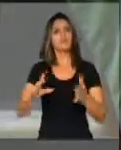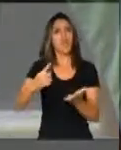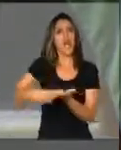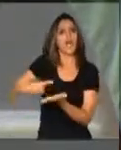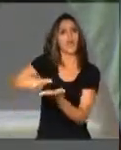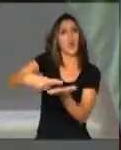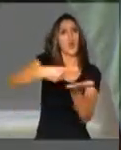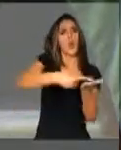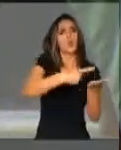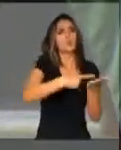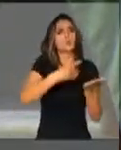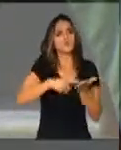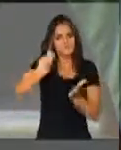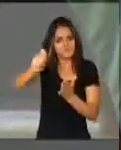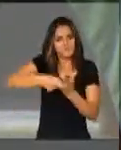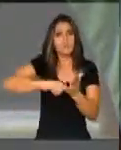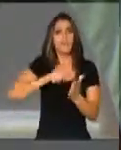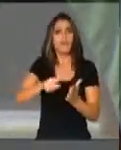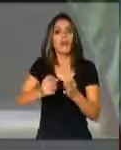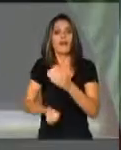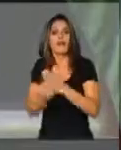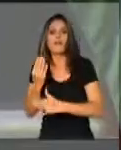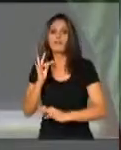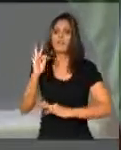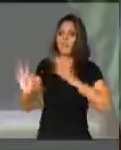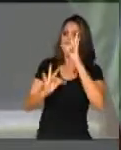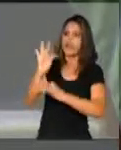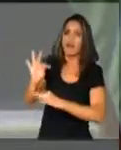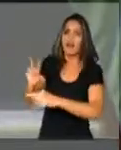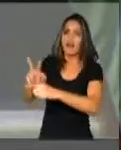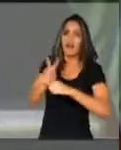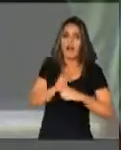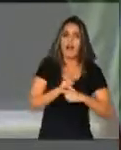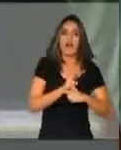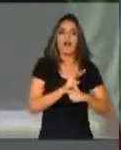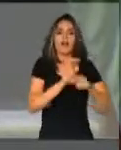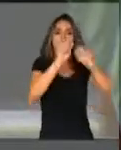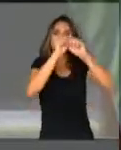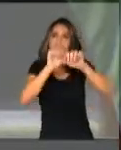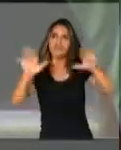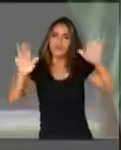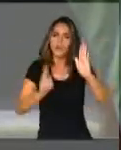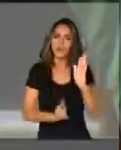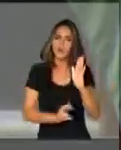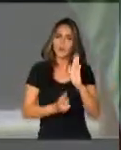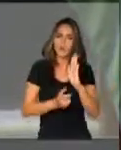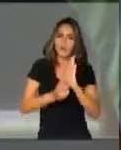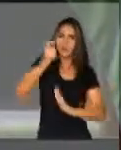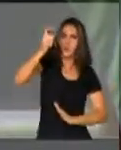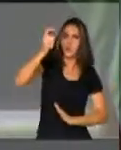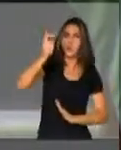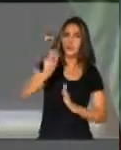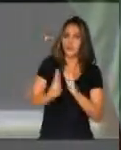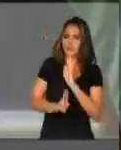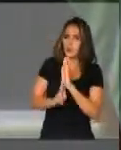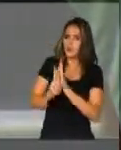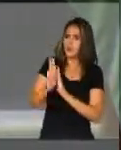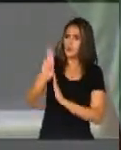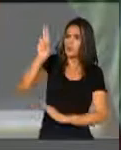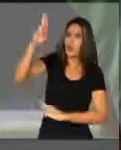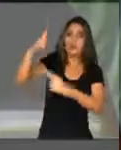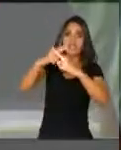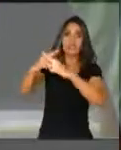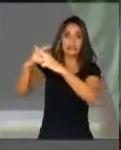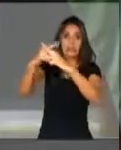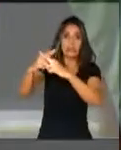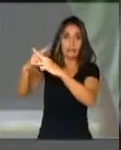os países para implementação de tecnologias aeroespaciais, lançamento de foguetes. Os foguetes levam satélites,